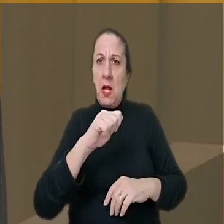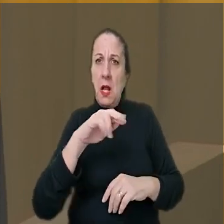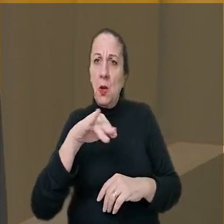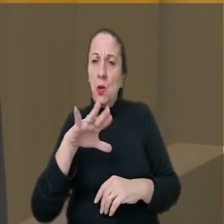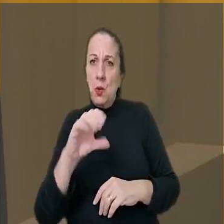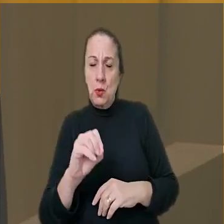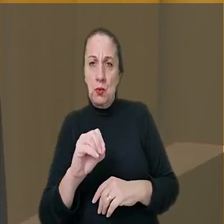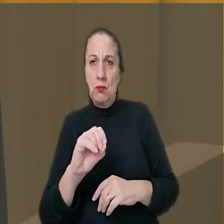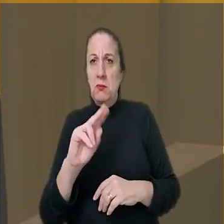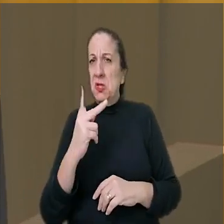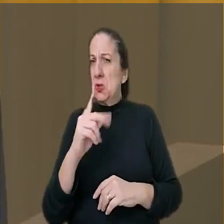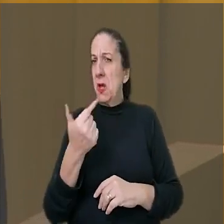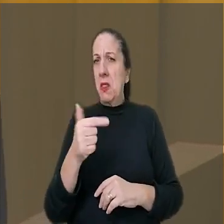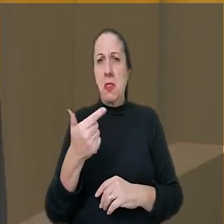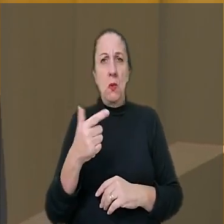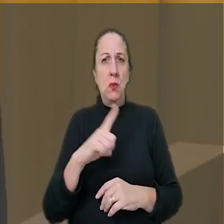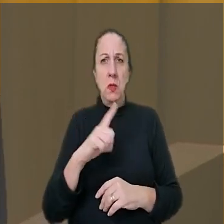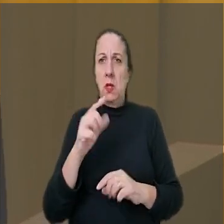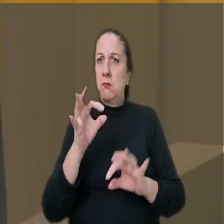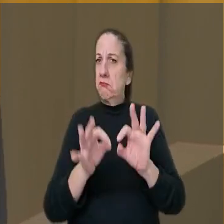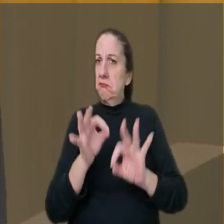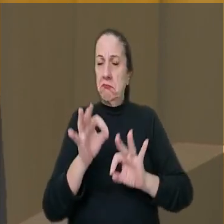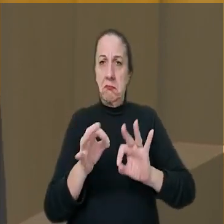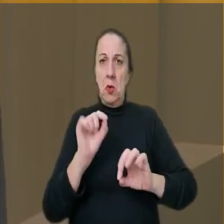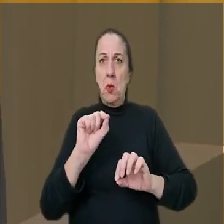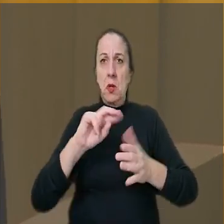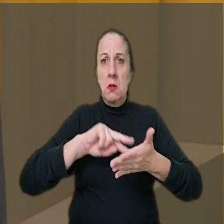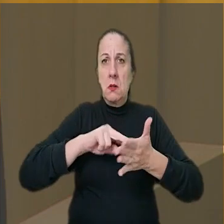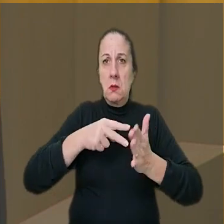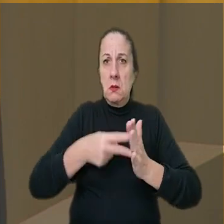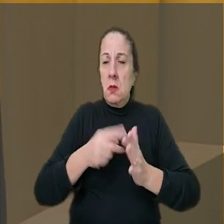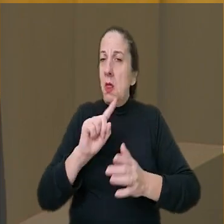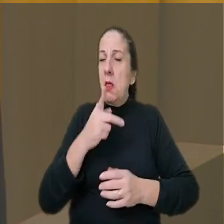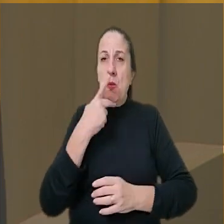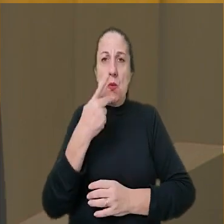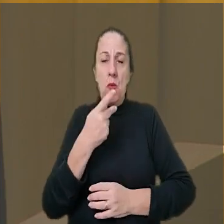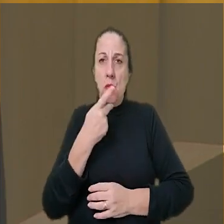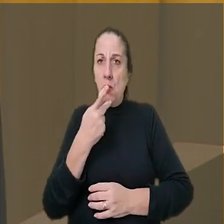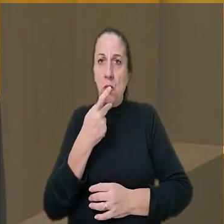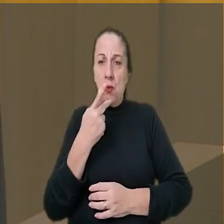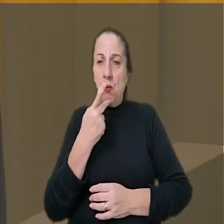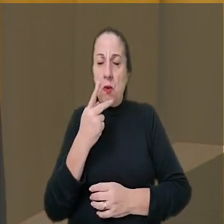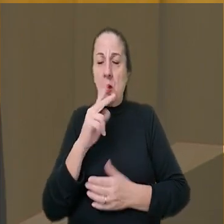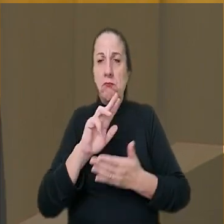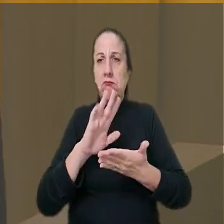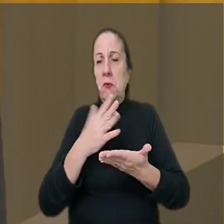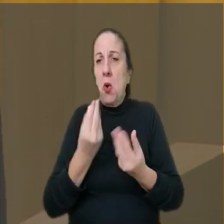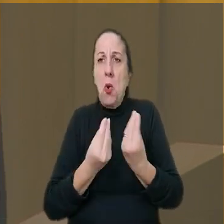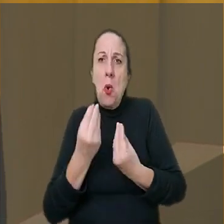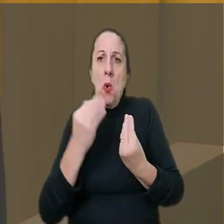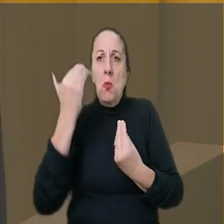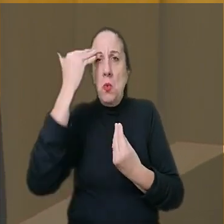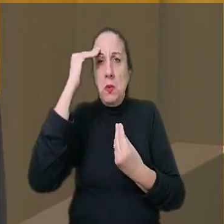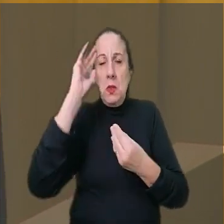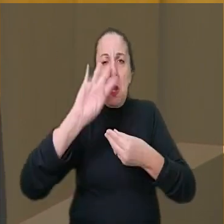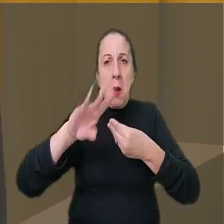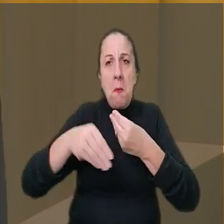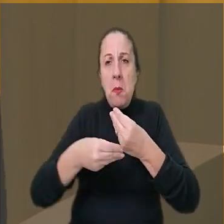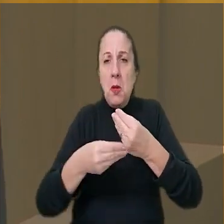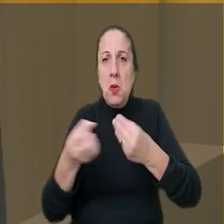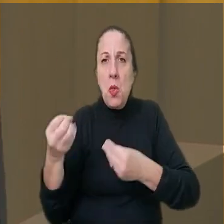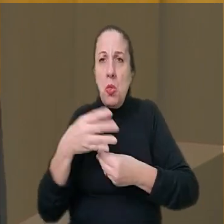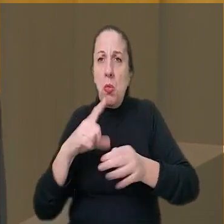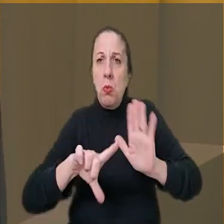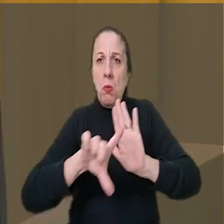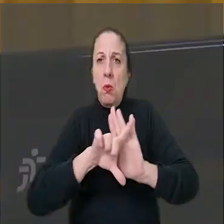Brandão, o caso não tem transcendência jurídica, o que significa que não diz respeito à interpretação e à